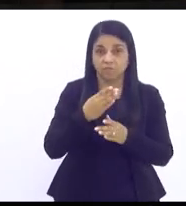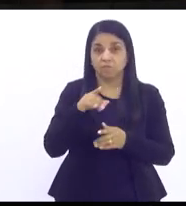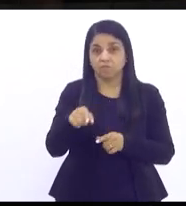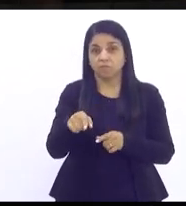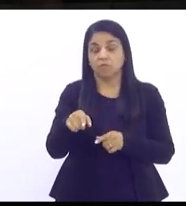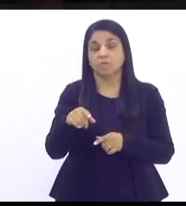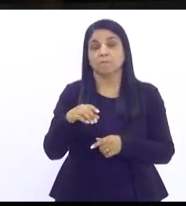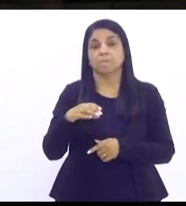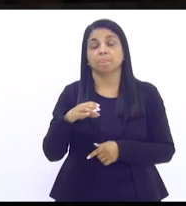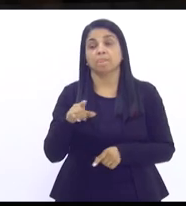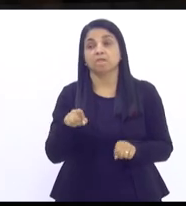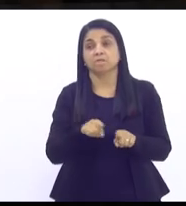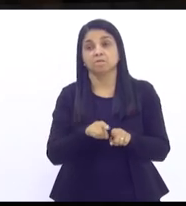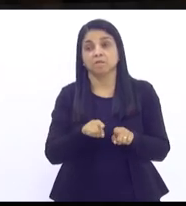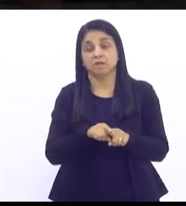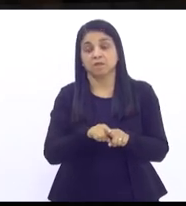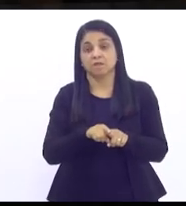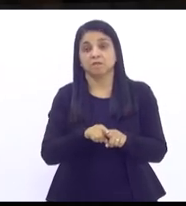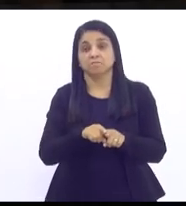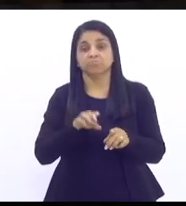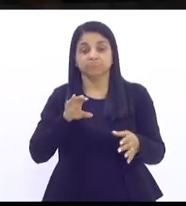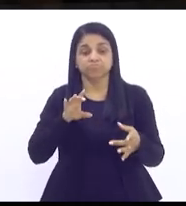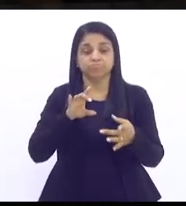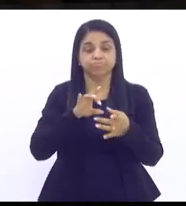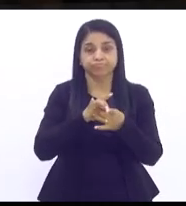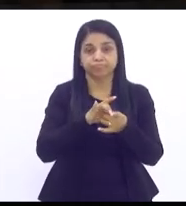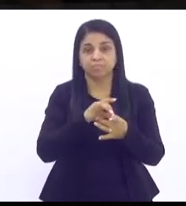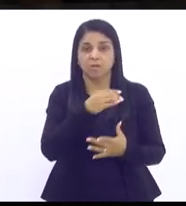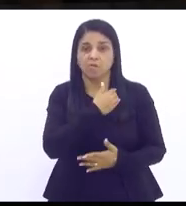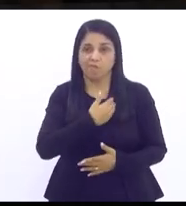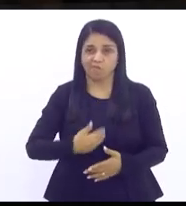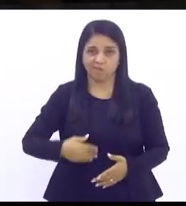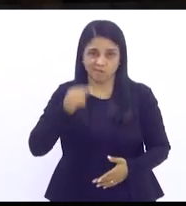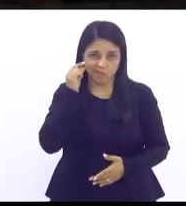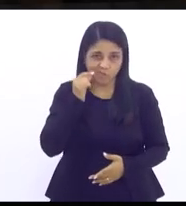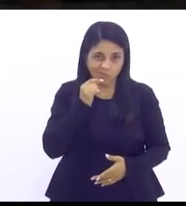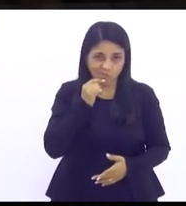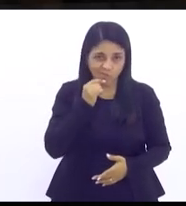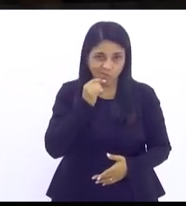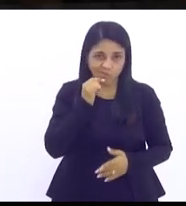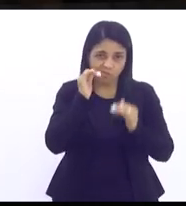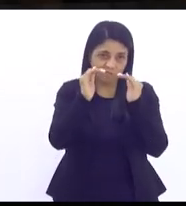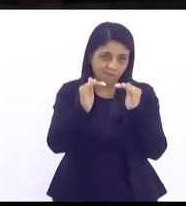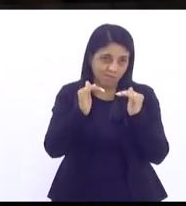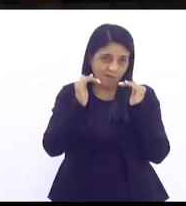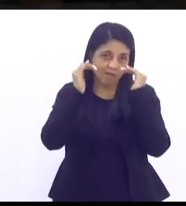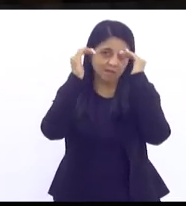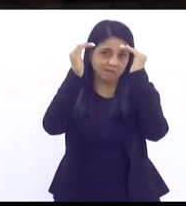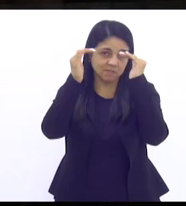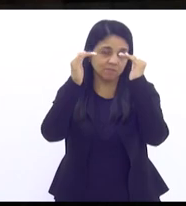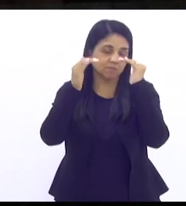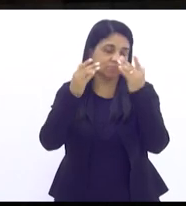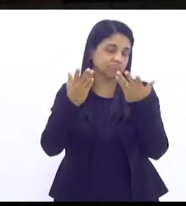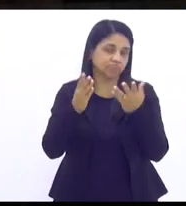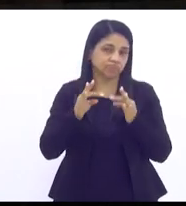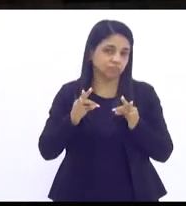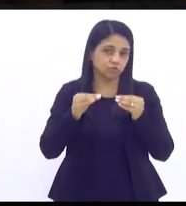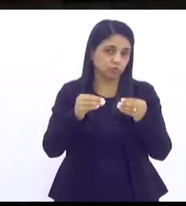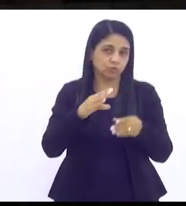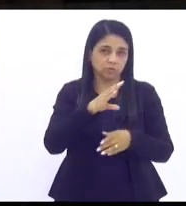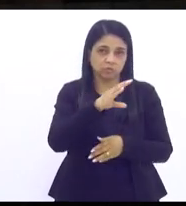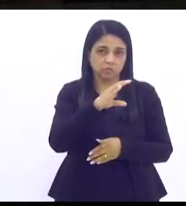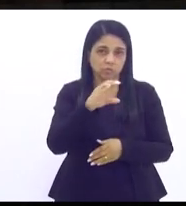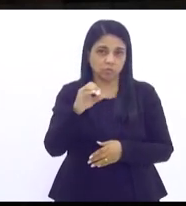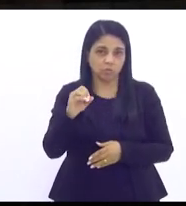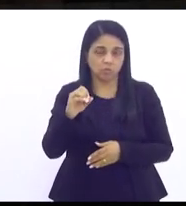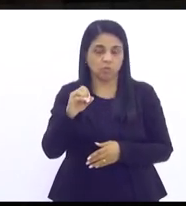subordinada diretamente ao governador. Então, estava acima de todas as outras